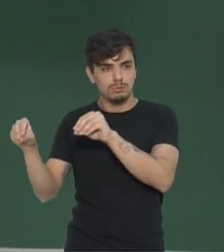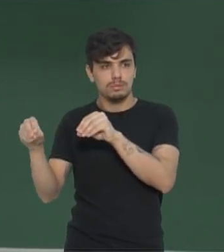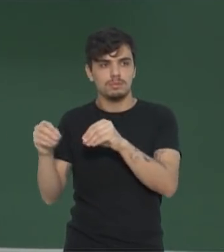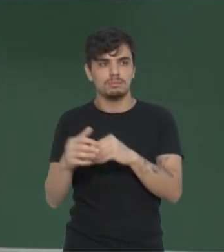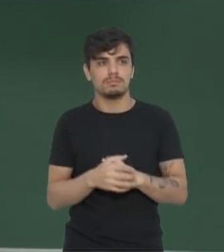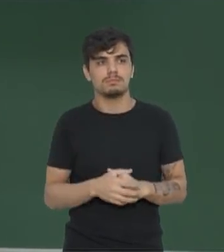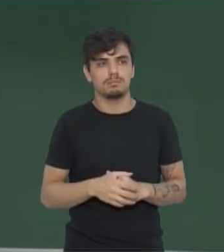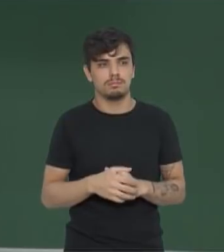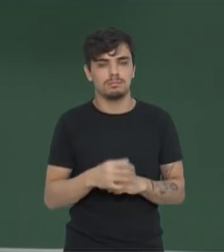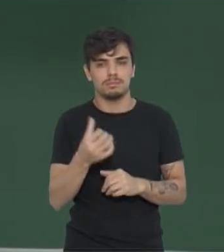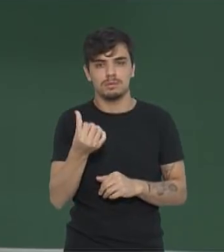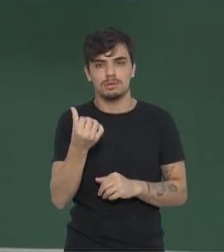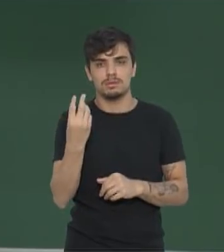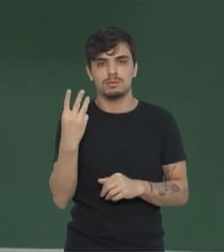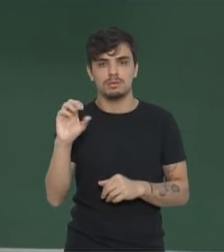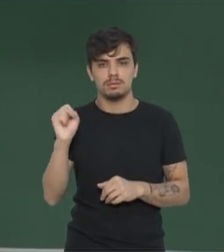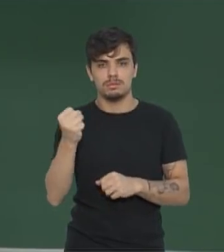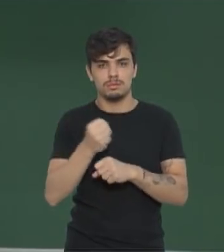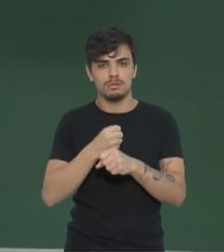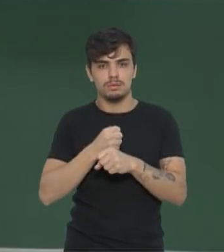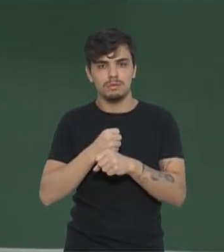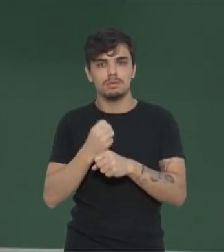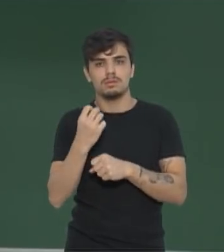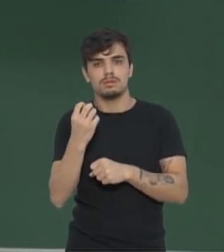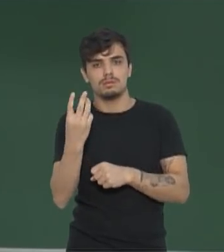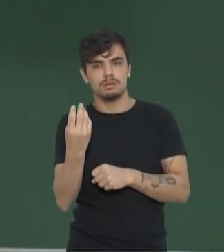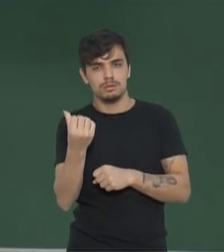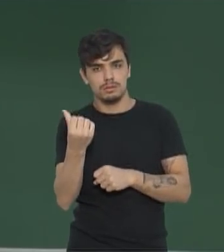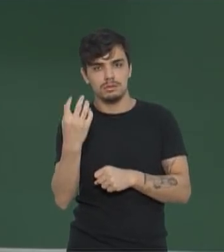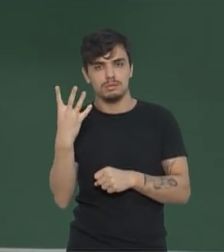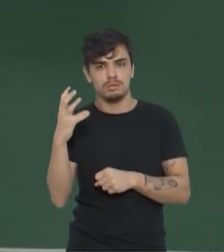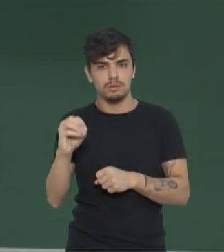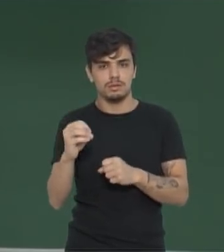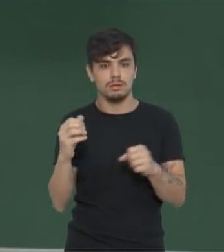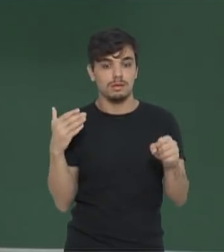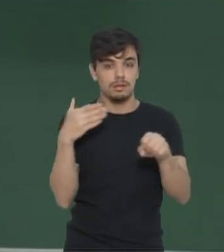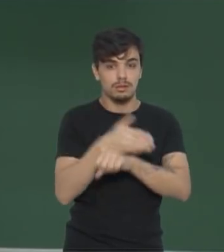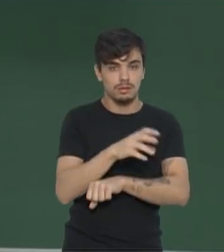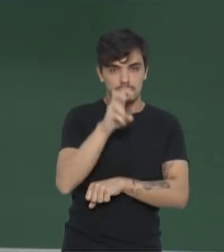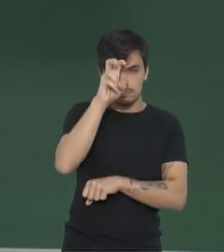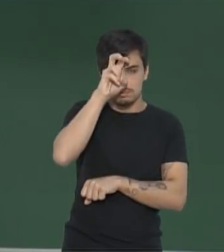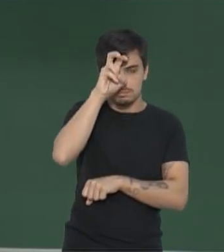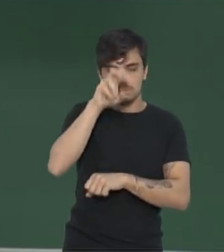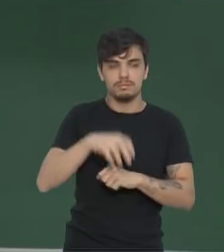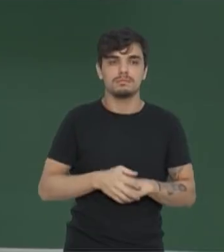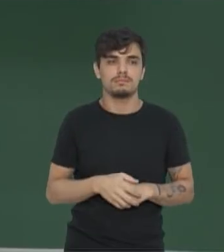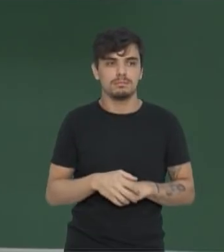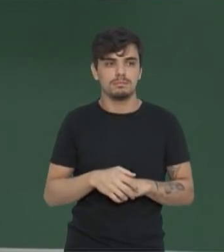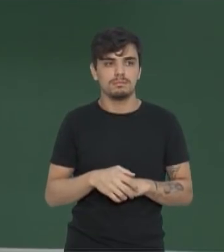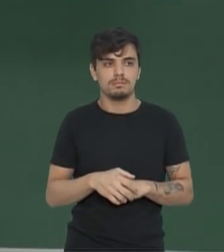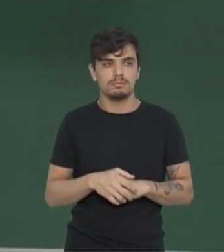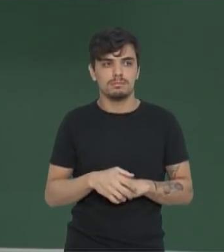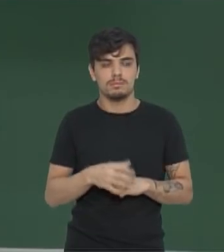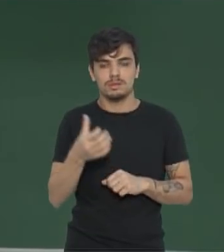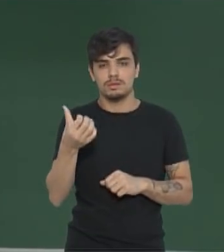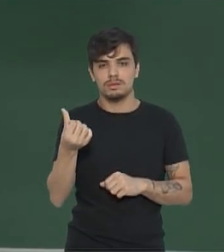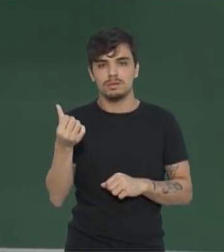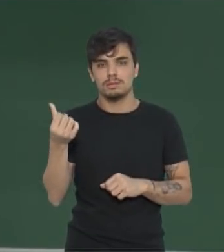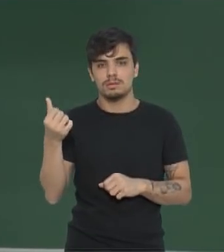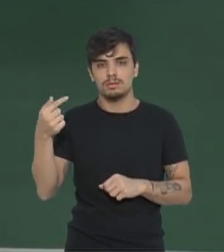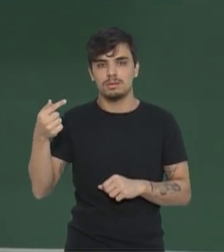começa. 638, 640 eles dominam o Egito. Em